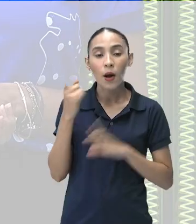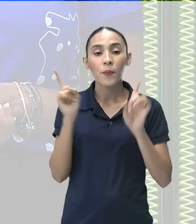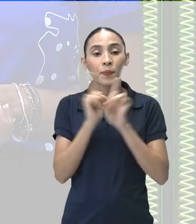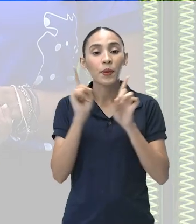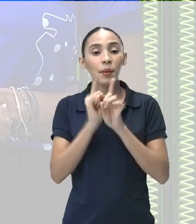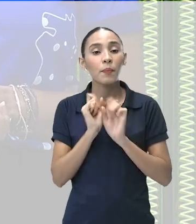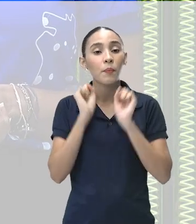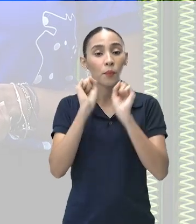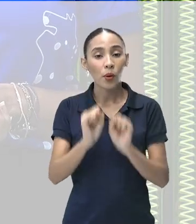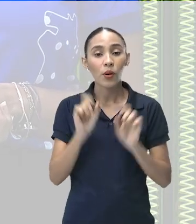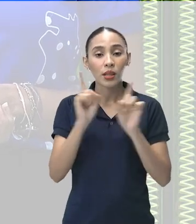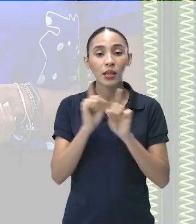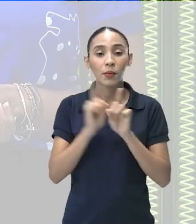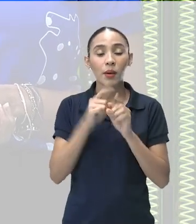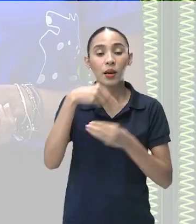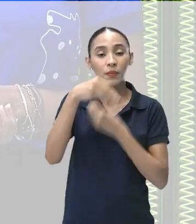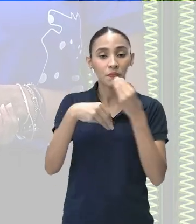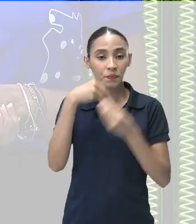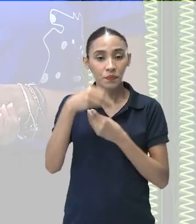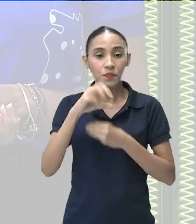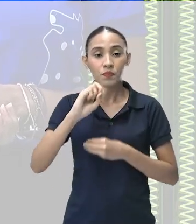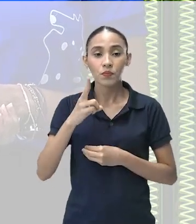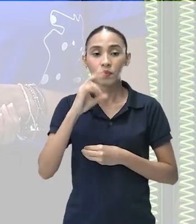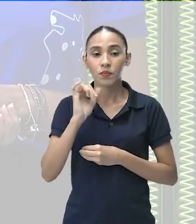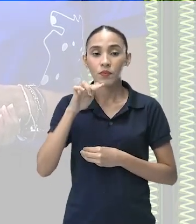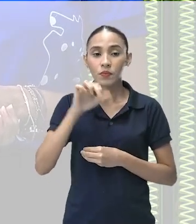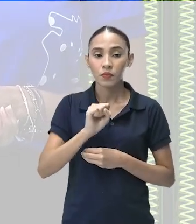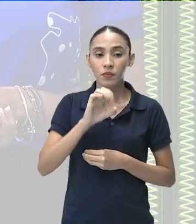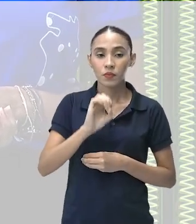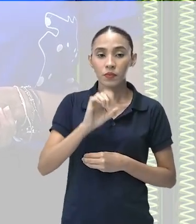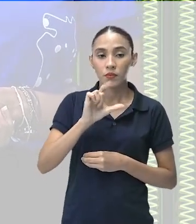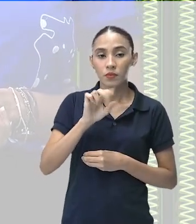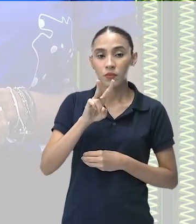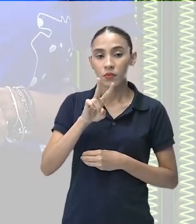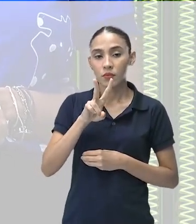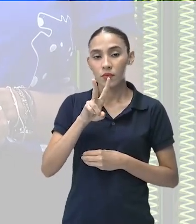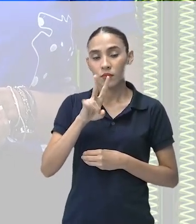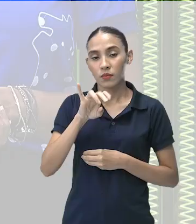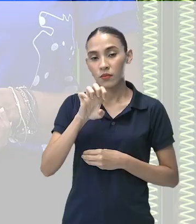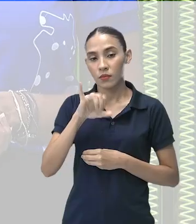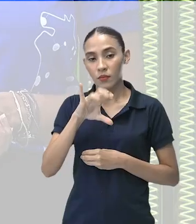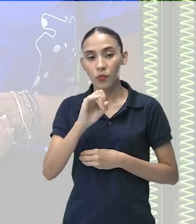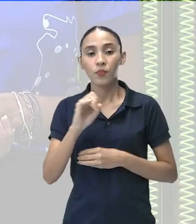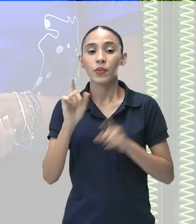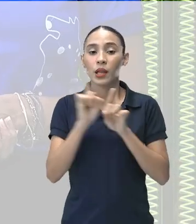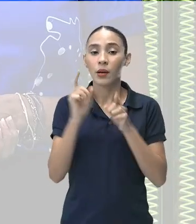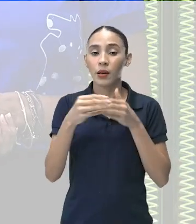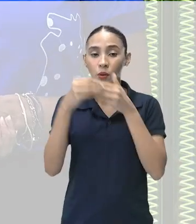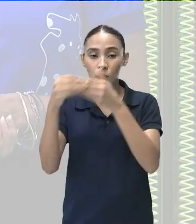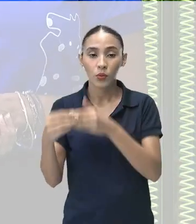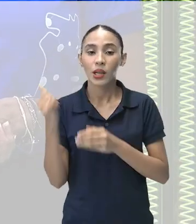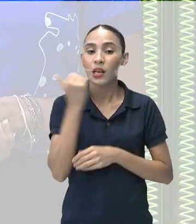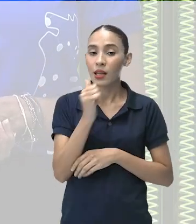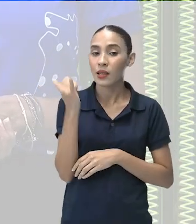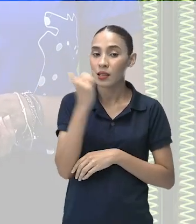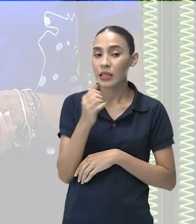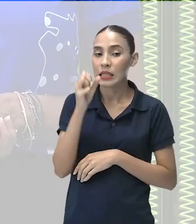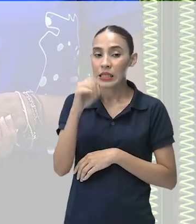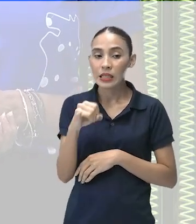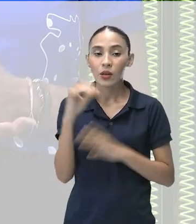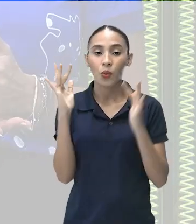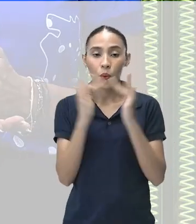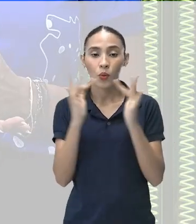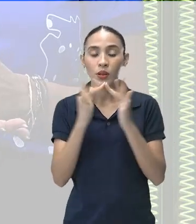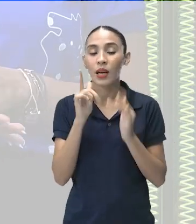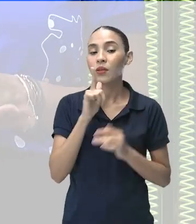bem como eles podem ser solúveis ou insolúveis em água. Além disso, eles conduzem eletricidade quando dissolvidos